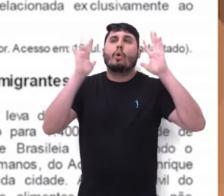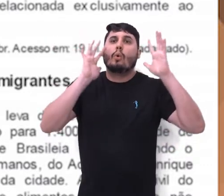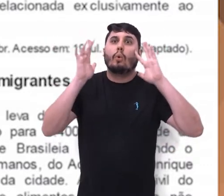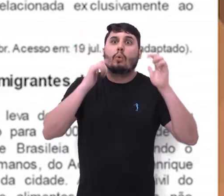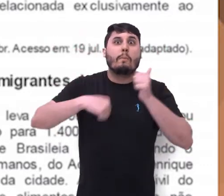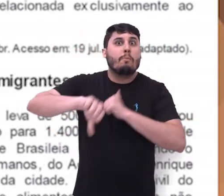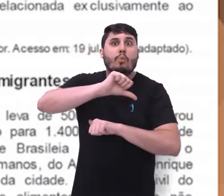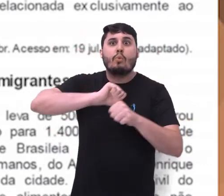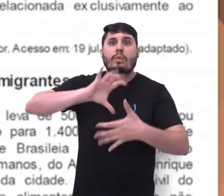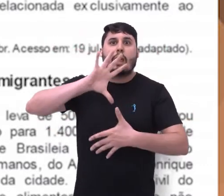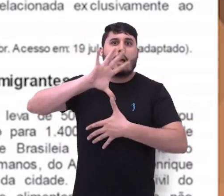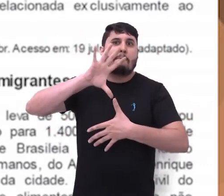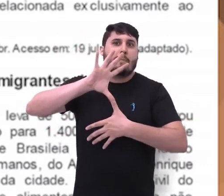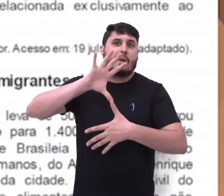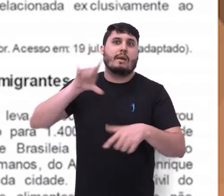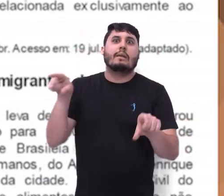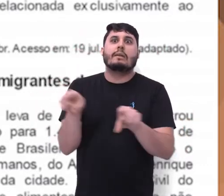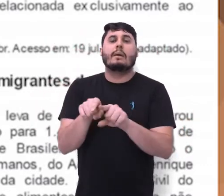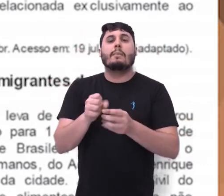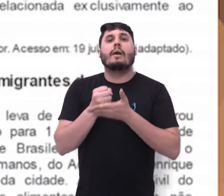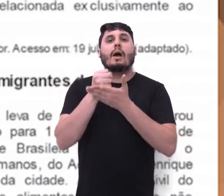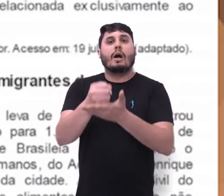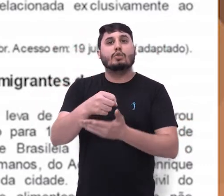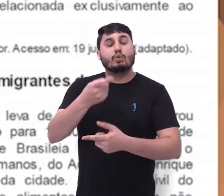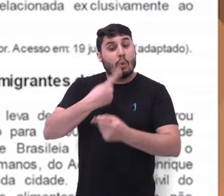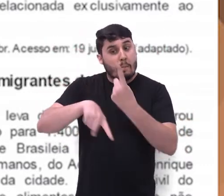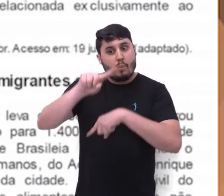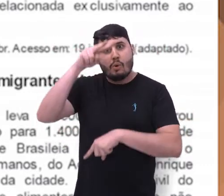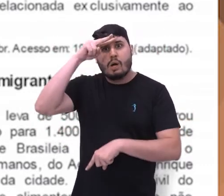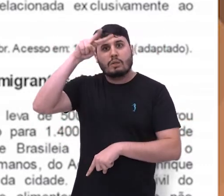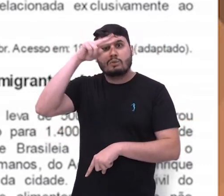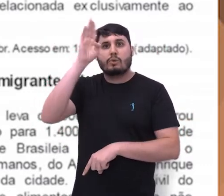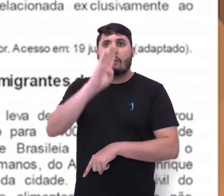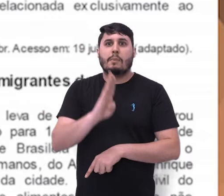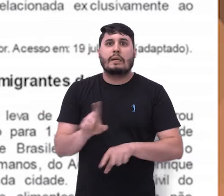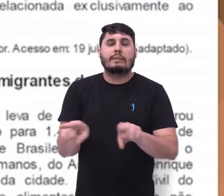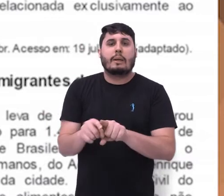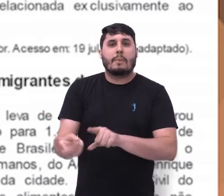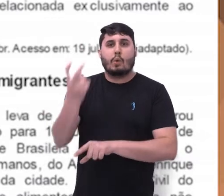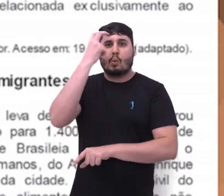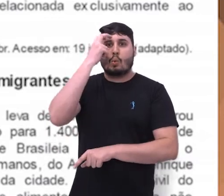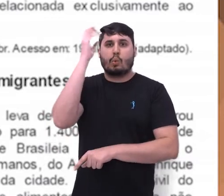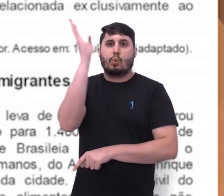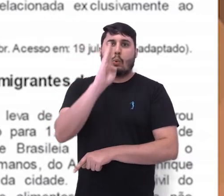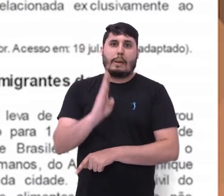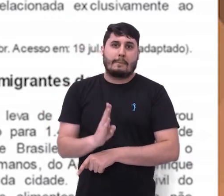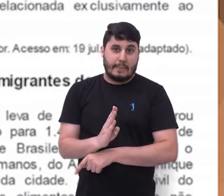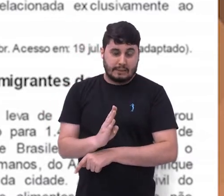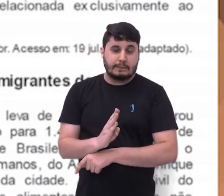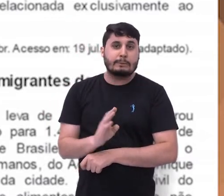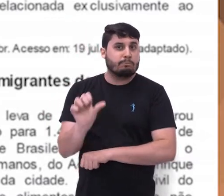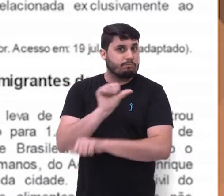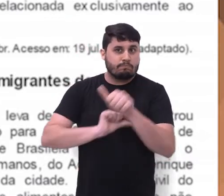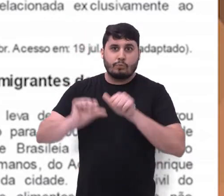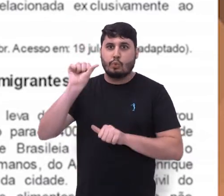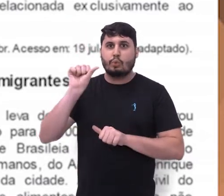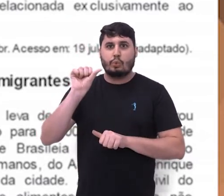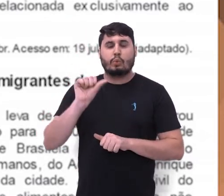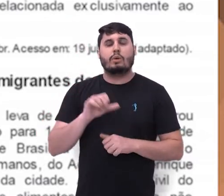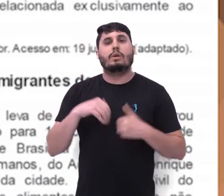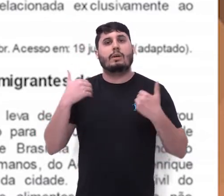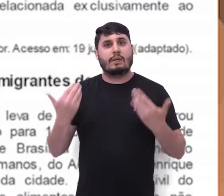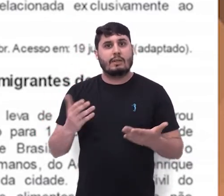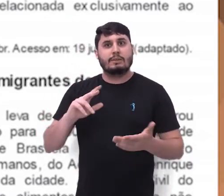por contribuir expressivamente para a história do país e para a cultura brasileira. Deles,